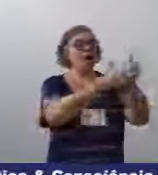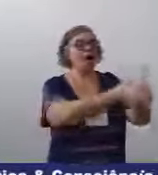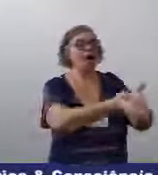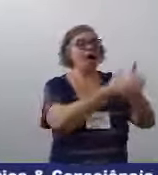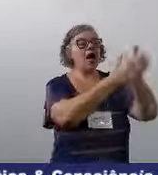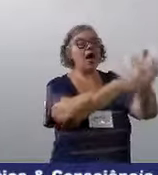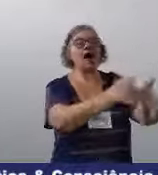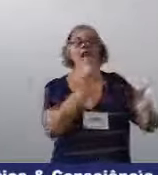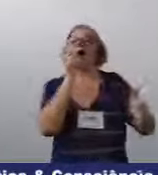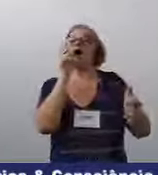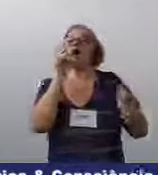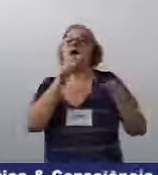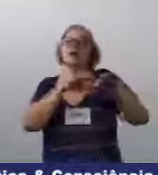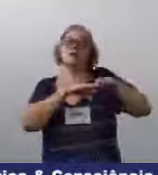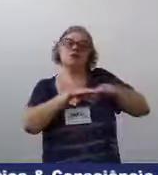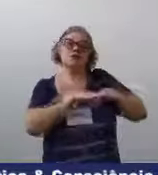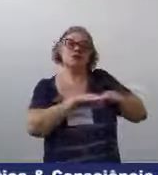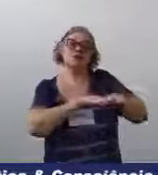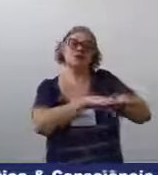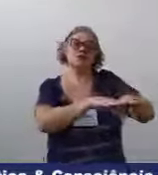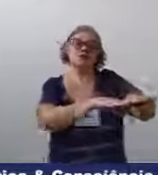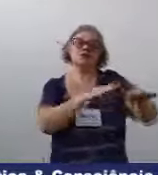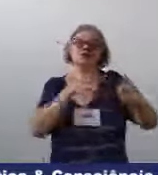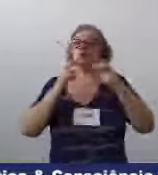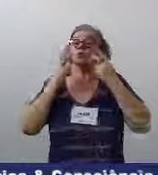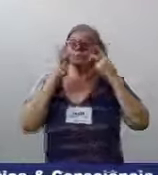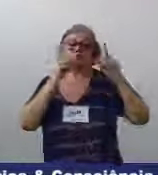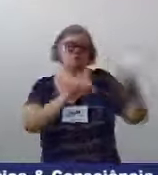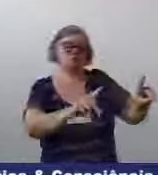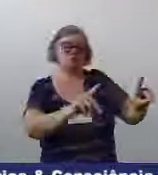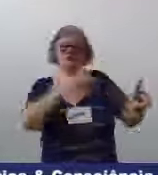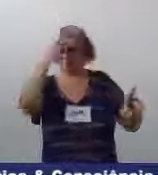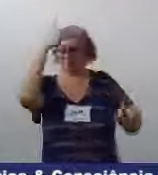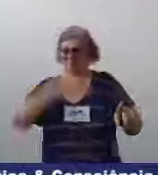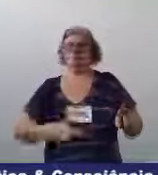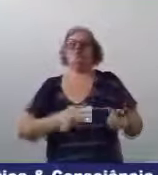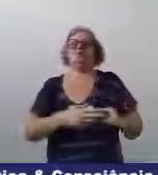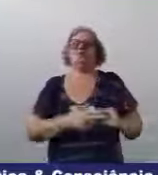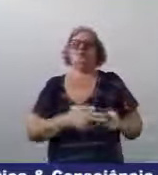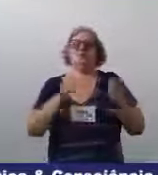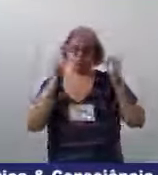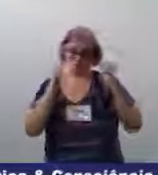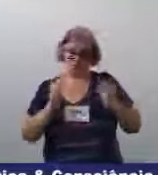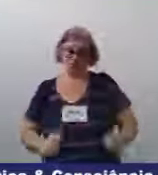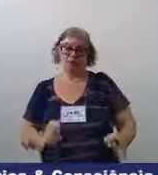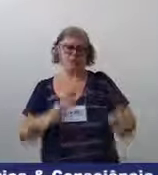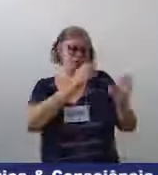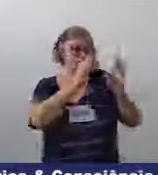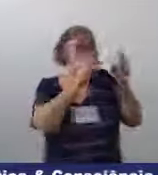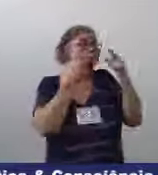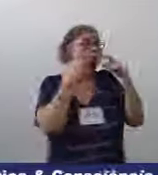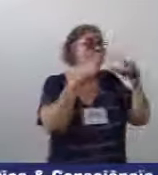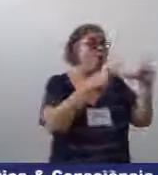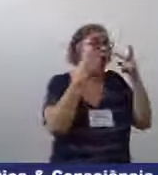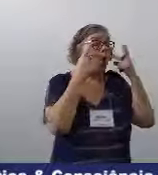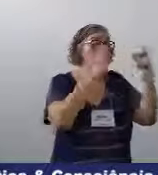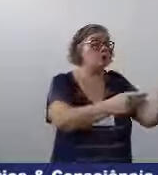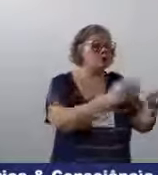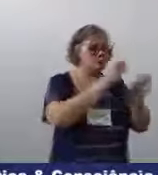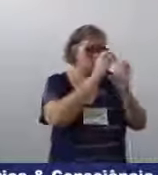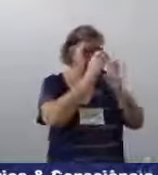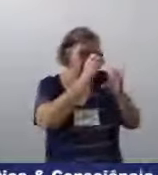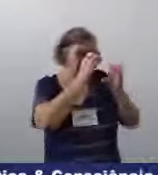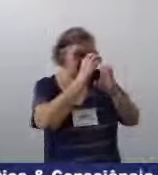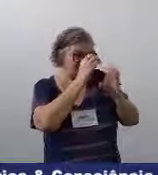lago está em repouso. Está para a nossa observação, porque se pudéssemos observar